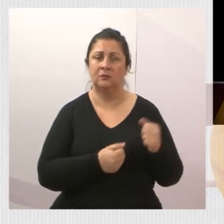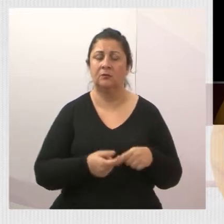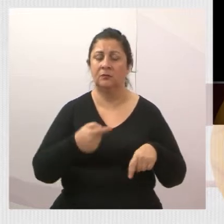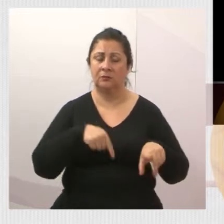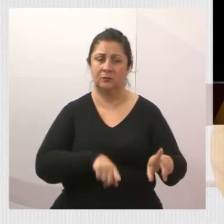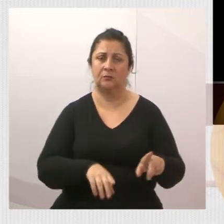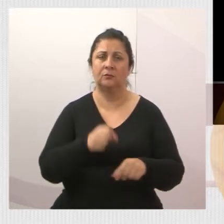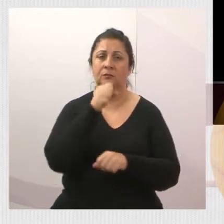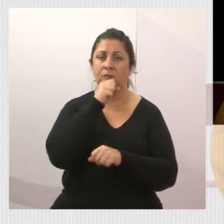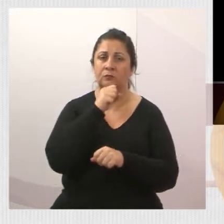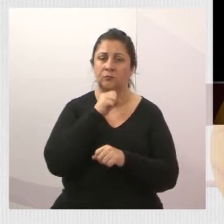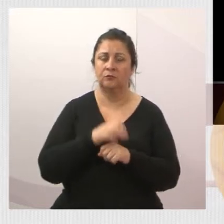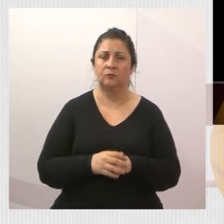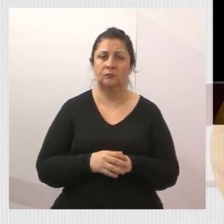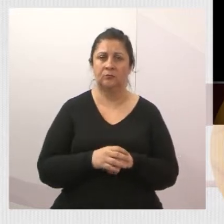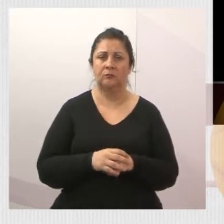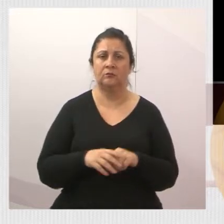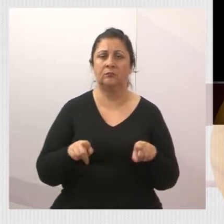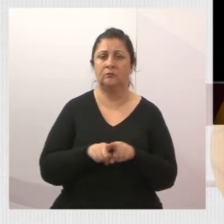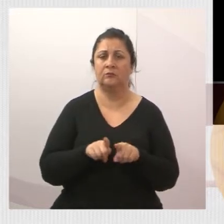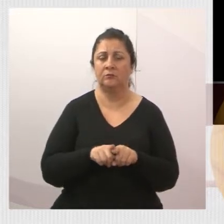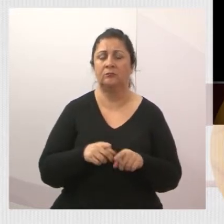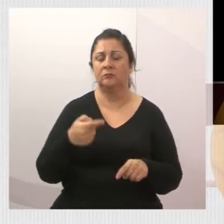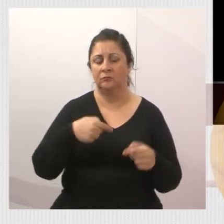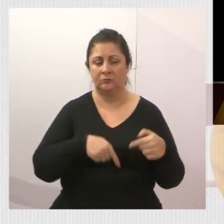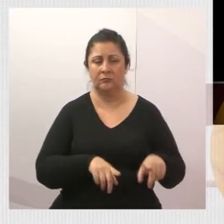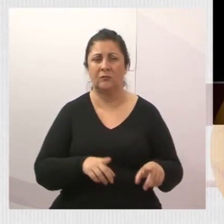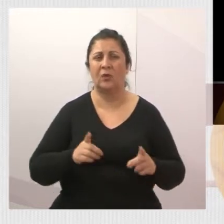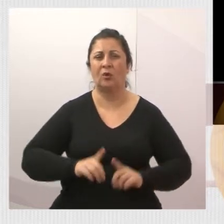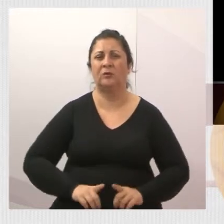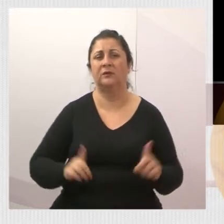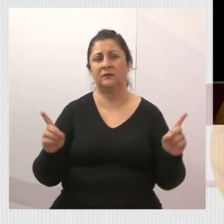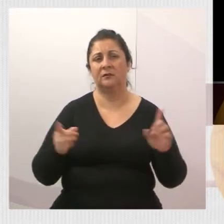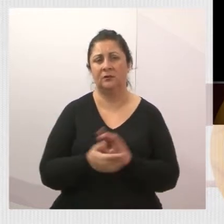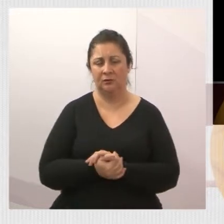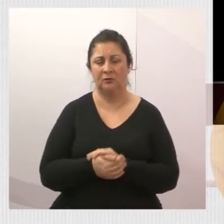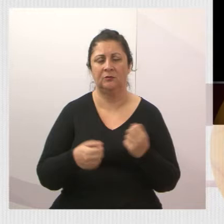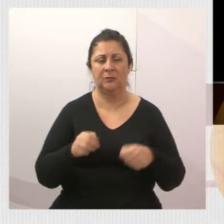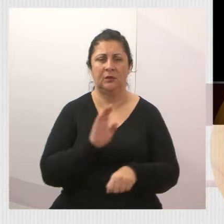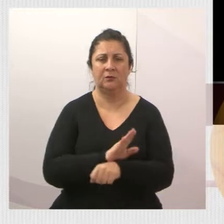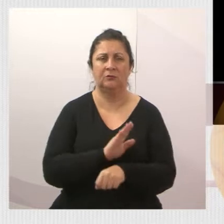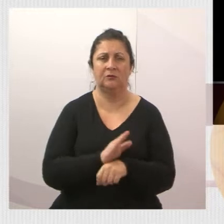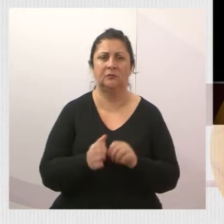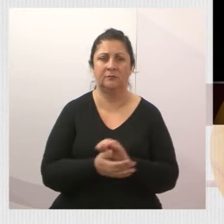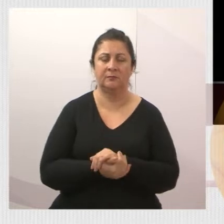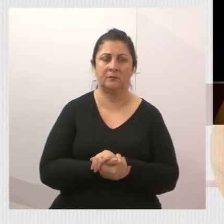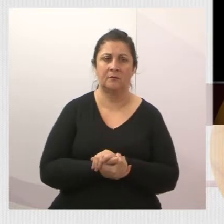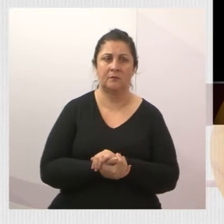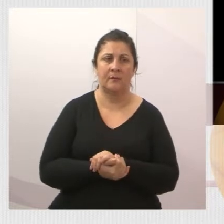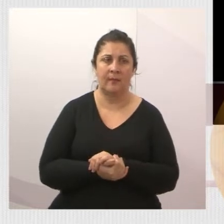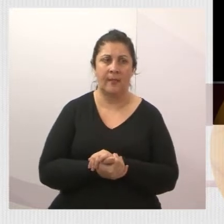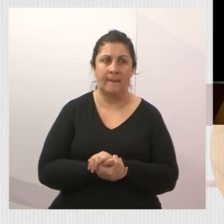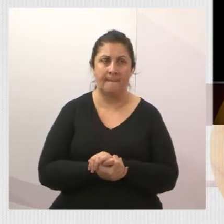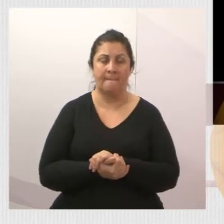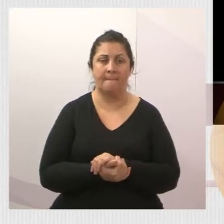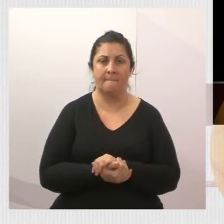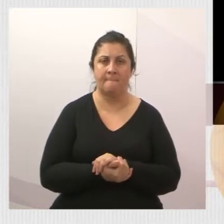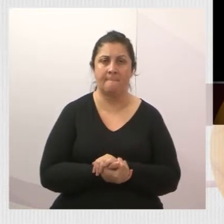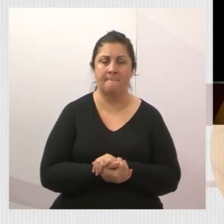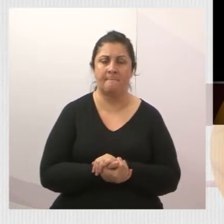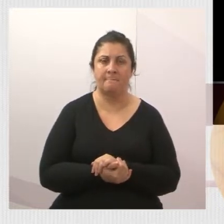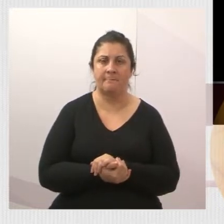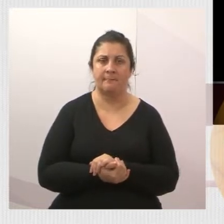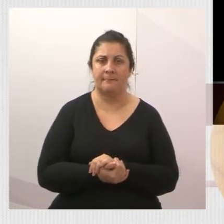e no âmbito da violência com a pessoa com deficiência também. Então, a gente precisa há um investimento maior também para